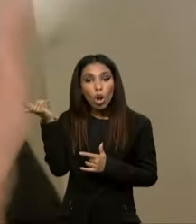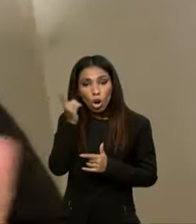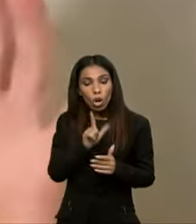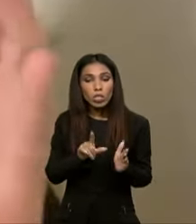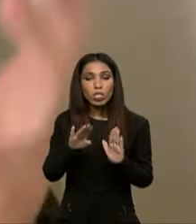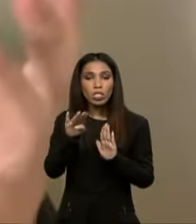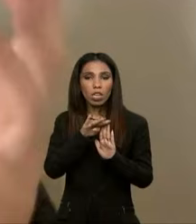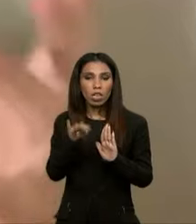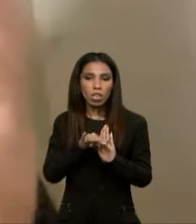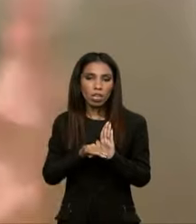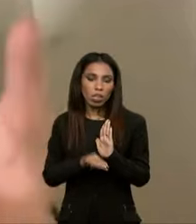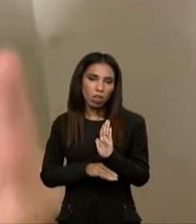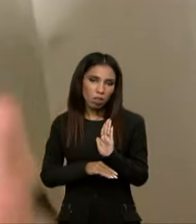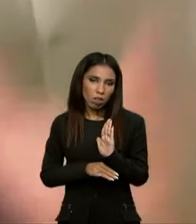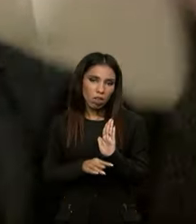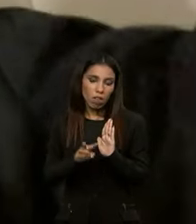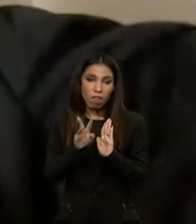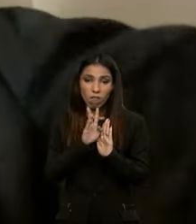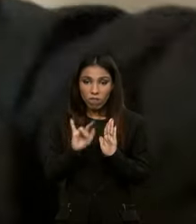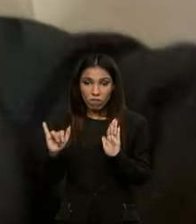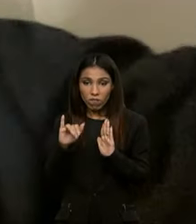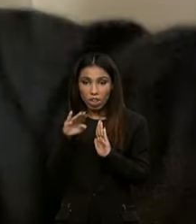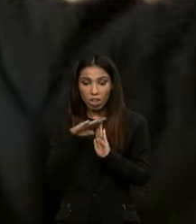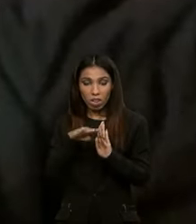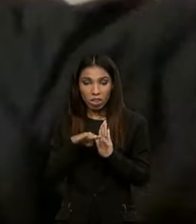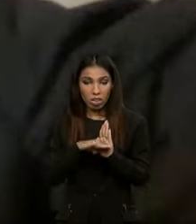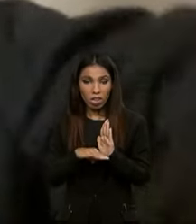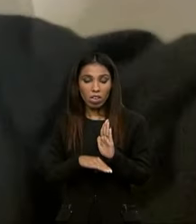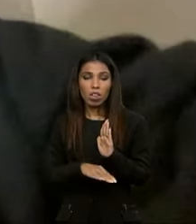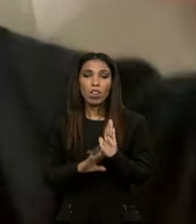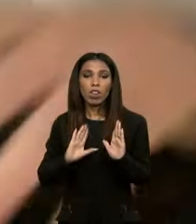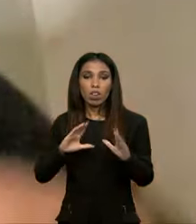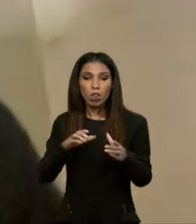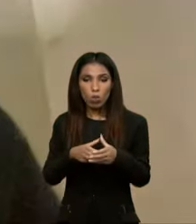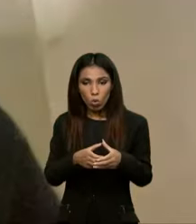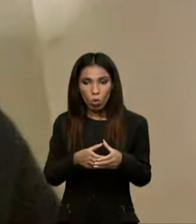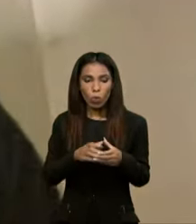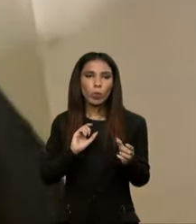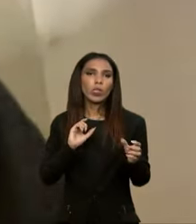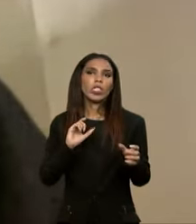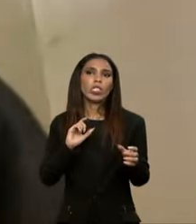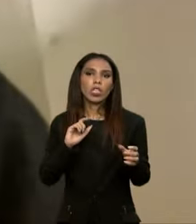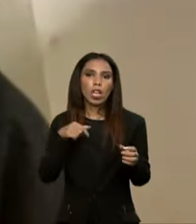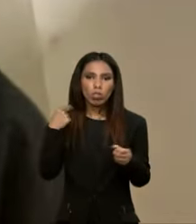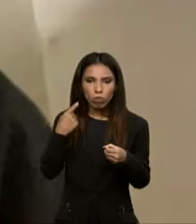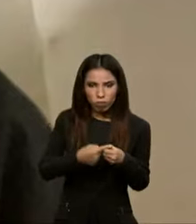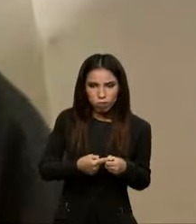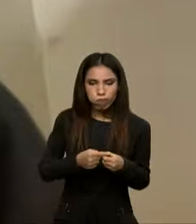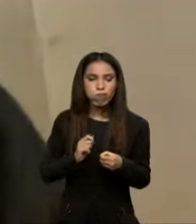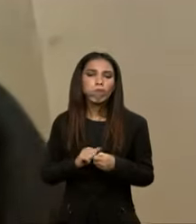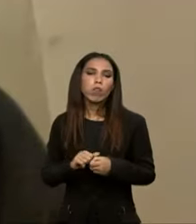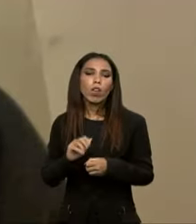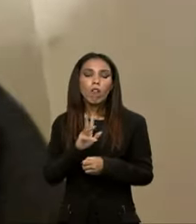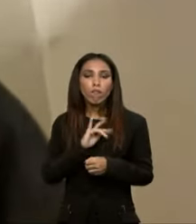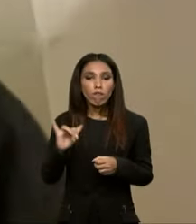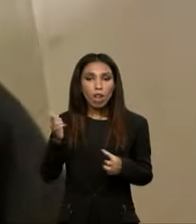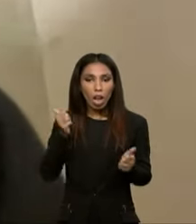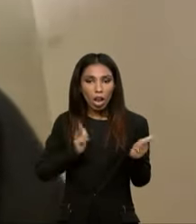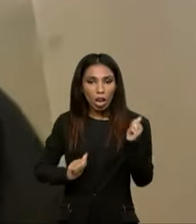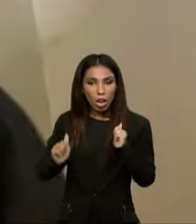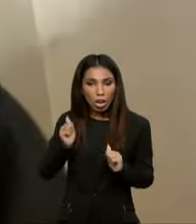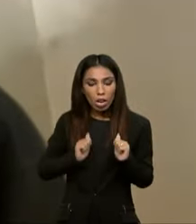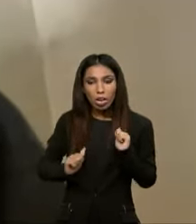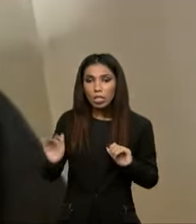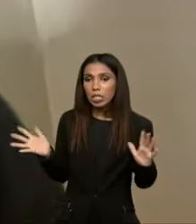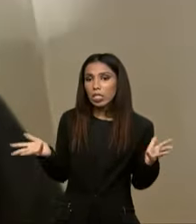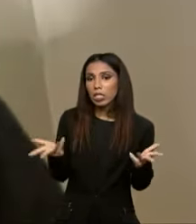programação que é a programação que vai atender a comunidade, o bairro, que vai atender e vai trazer artistas que são